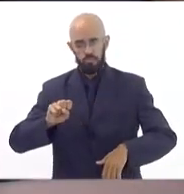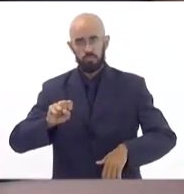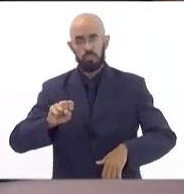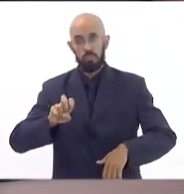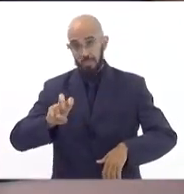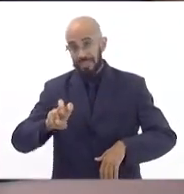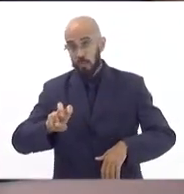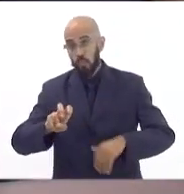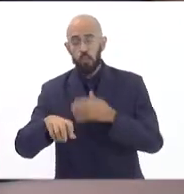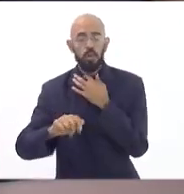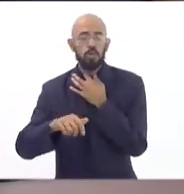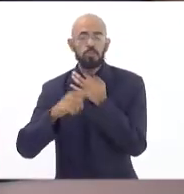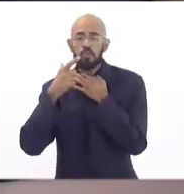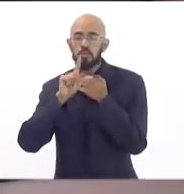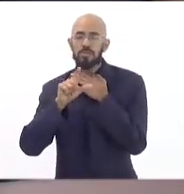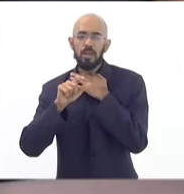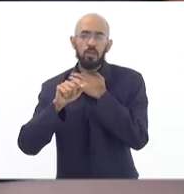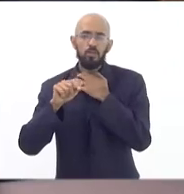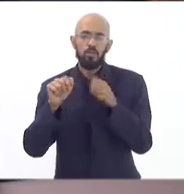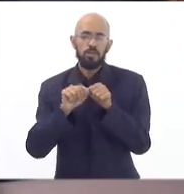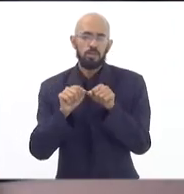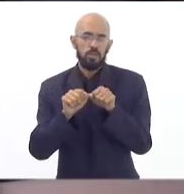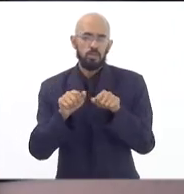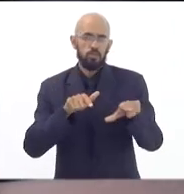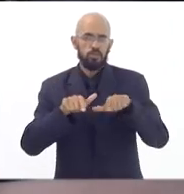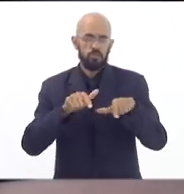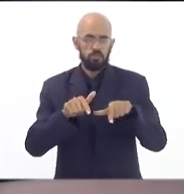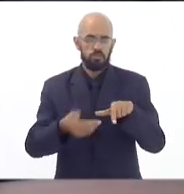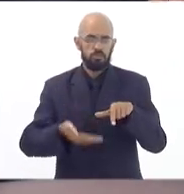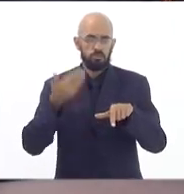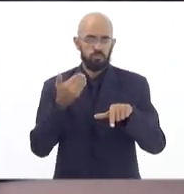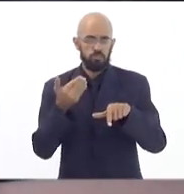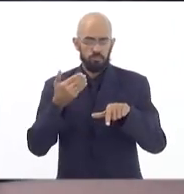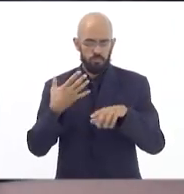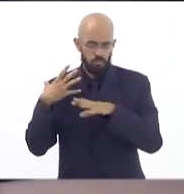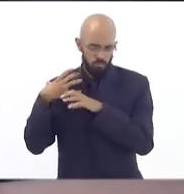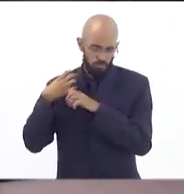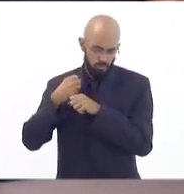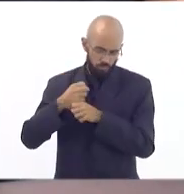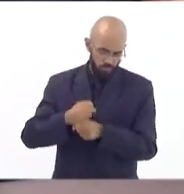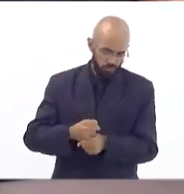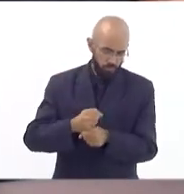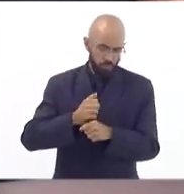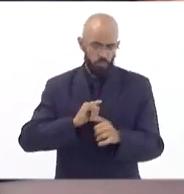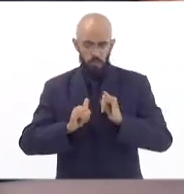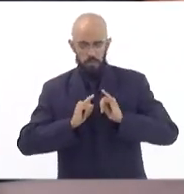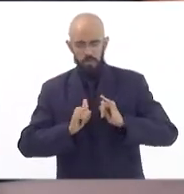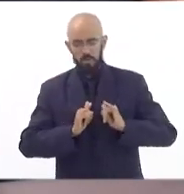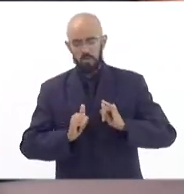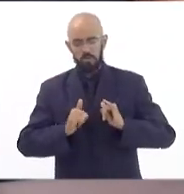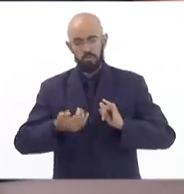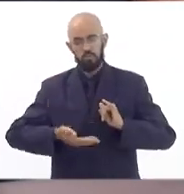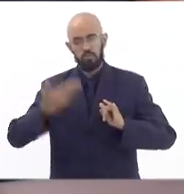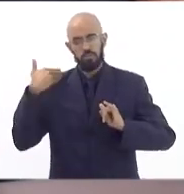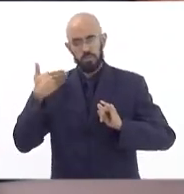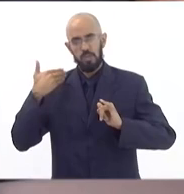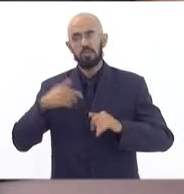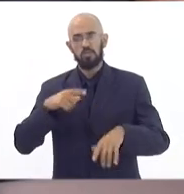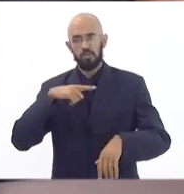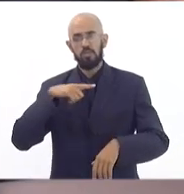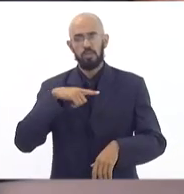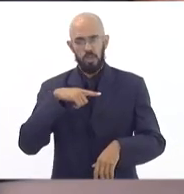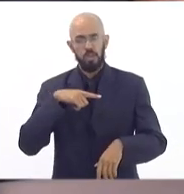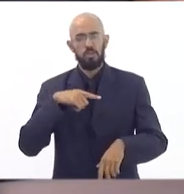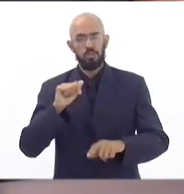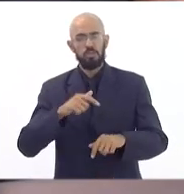alguns trabalhos retroativos é puxar os dados né por um período anterior então a gente hoje tem dados consolidados